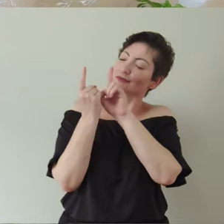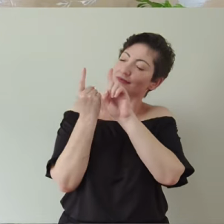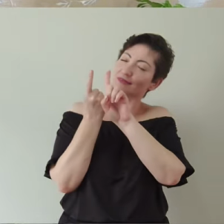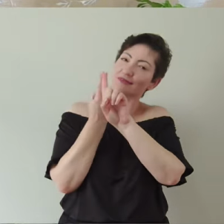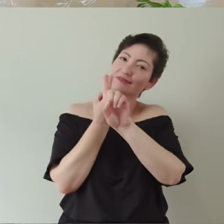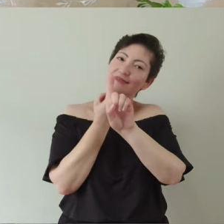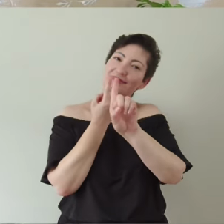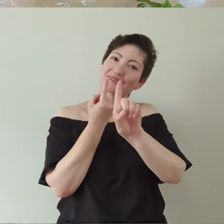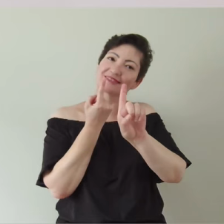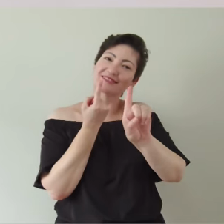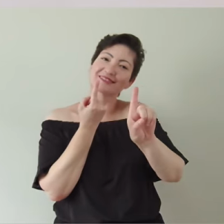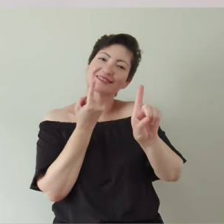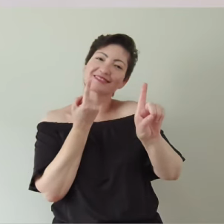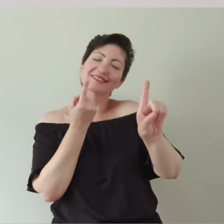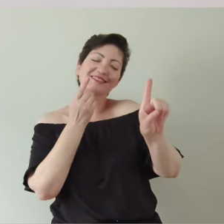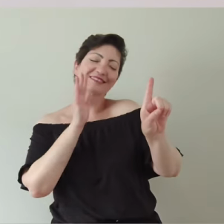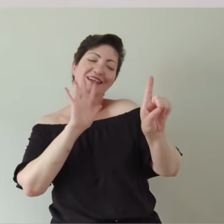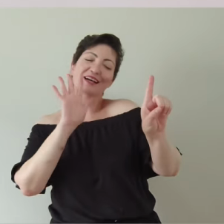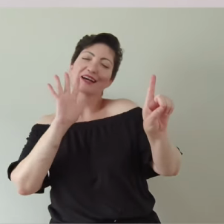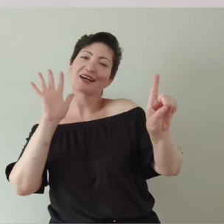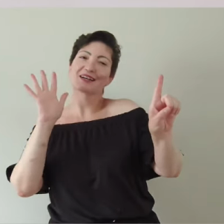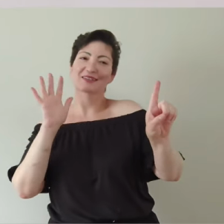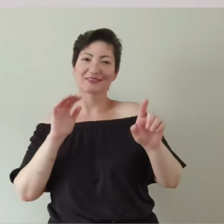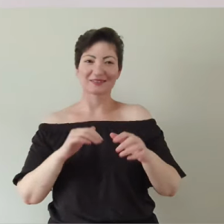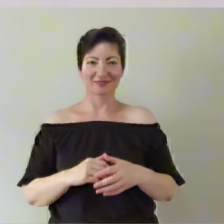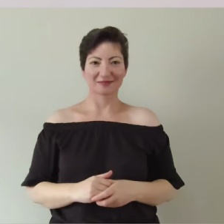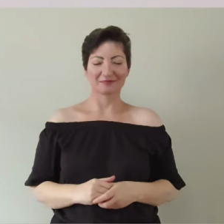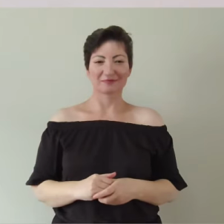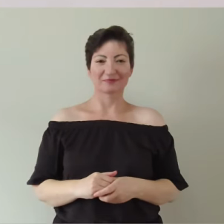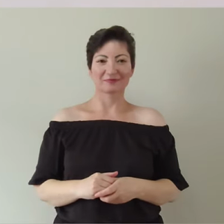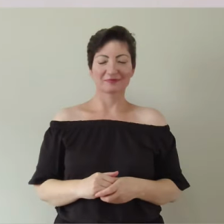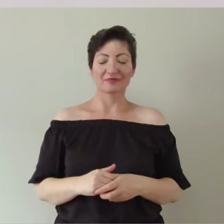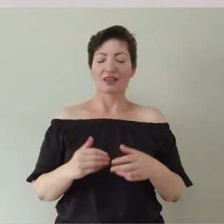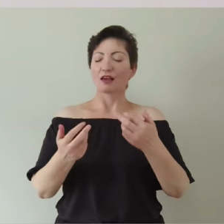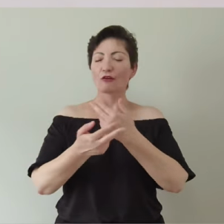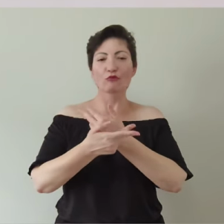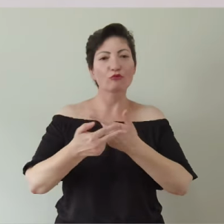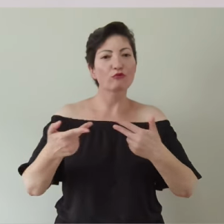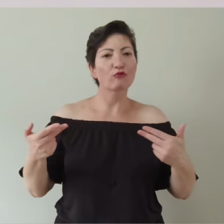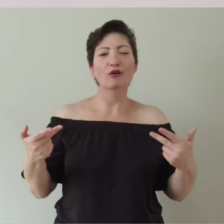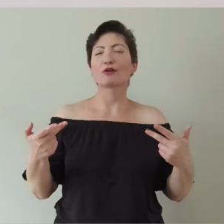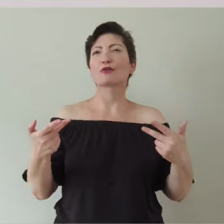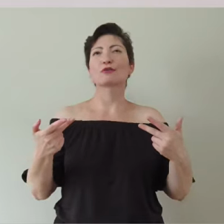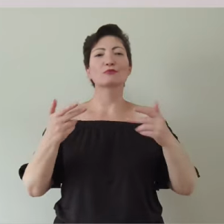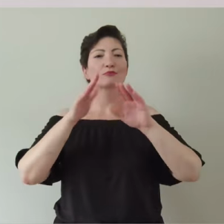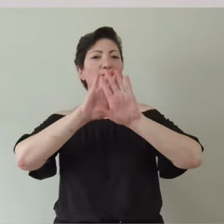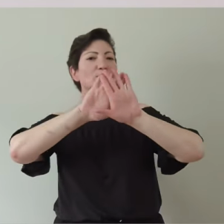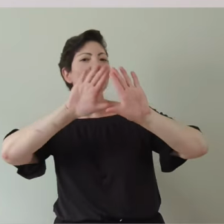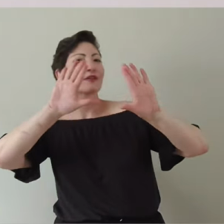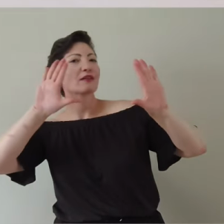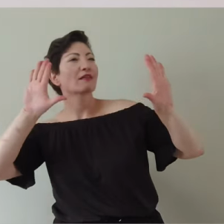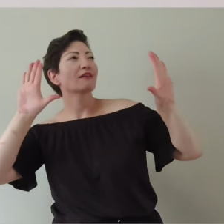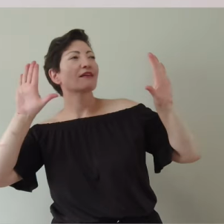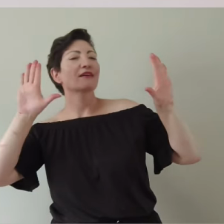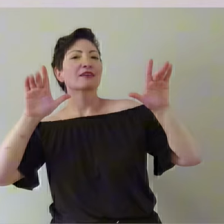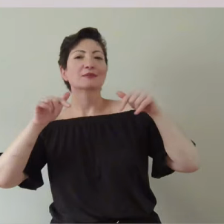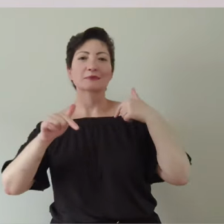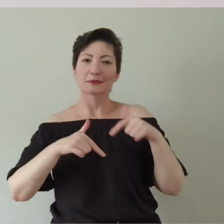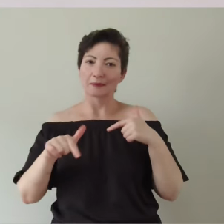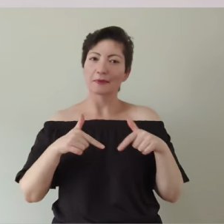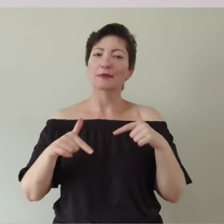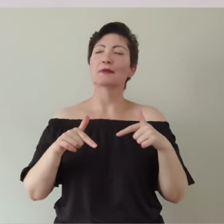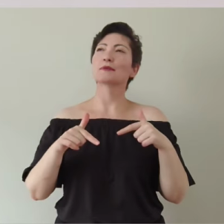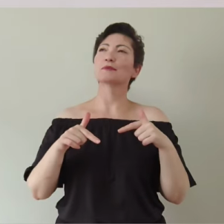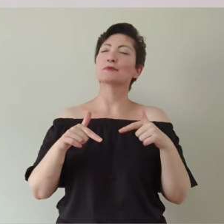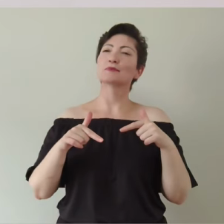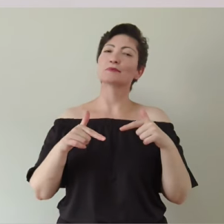tchau bonito, assim, sabe? Mas eu fiz vários trabalhos, vários cenários para o grupo